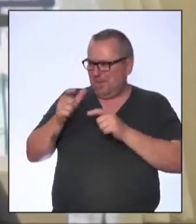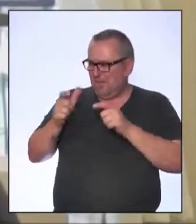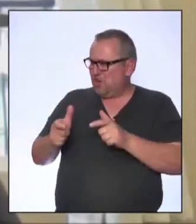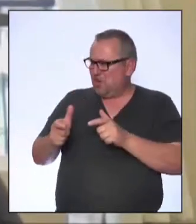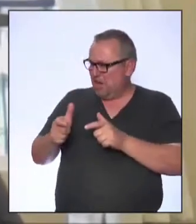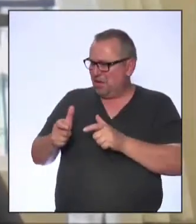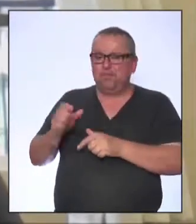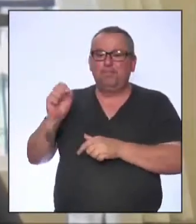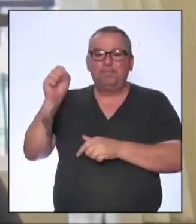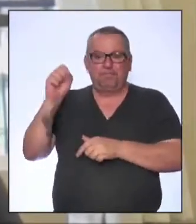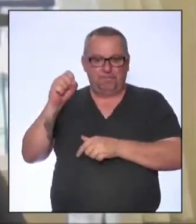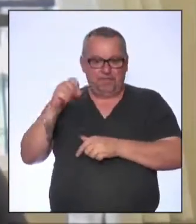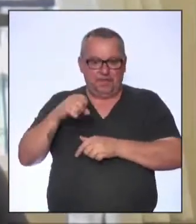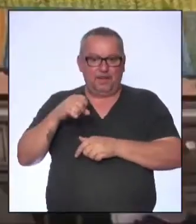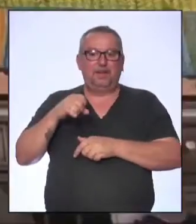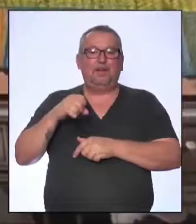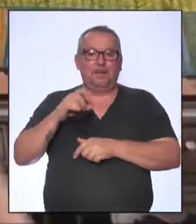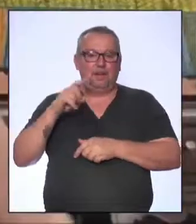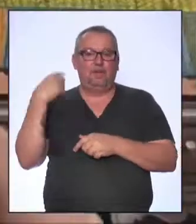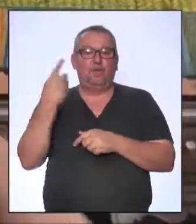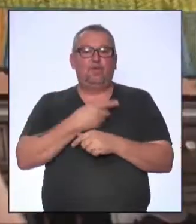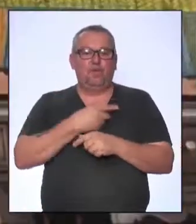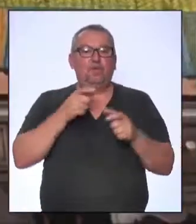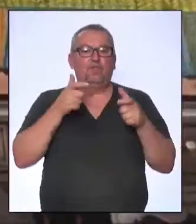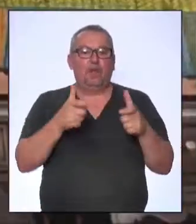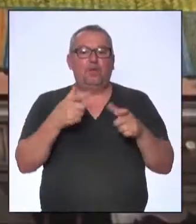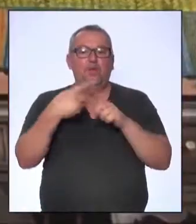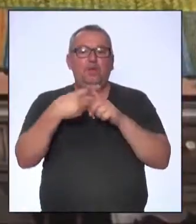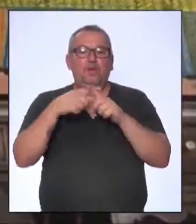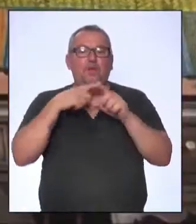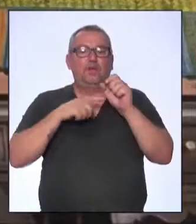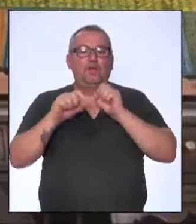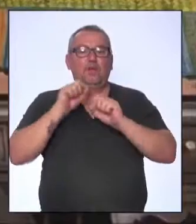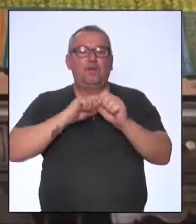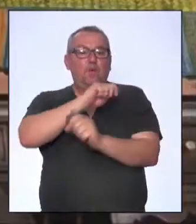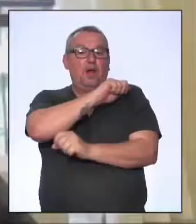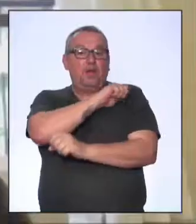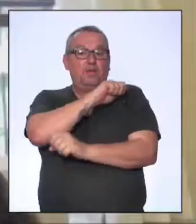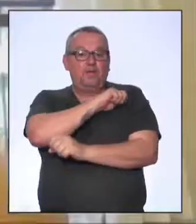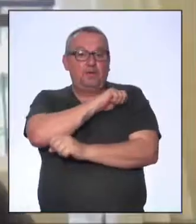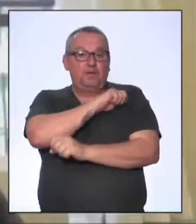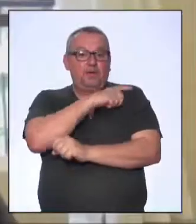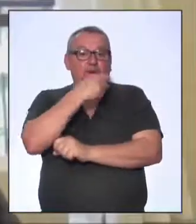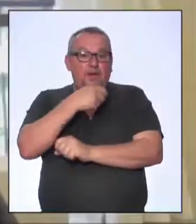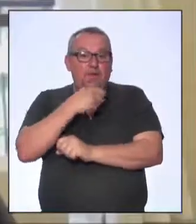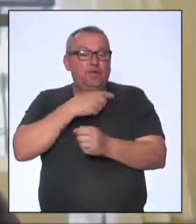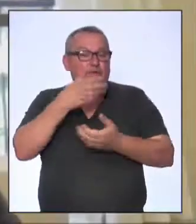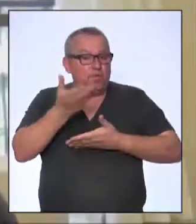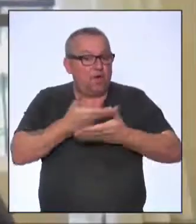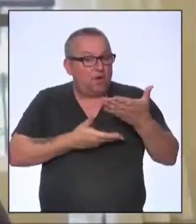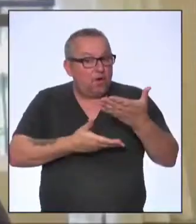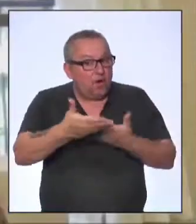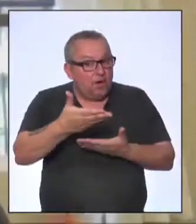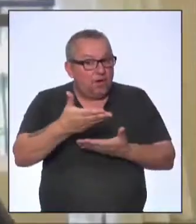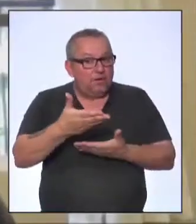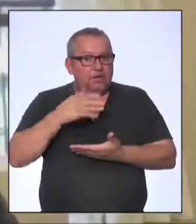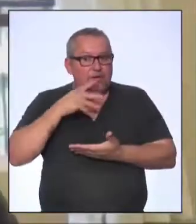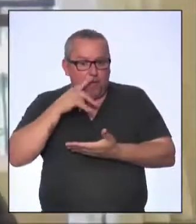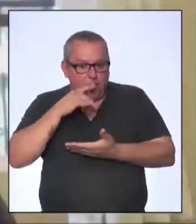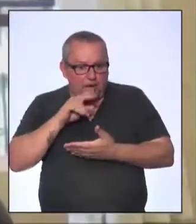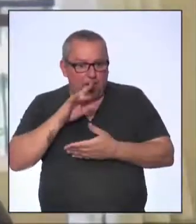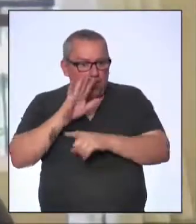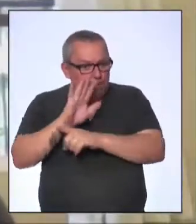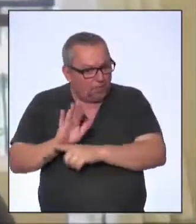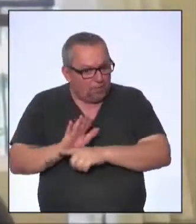Sim, nós somos chato, porque nós estamos com um aluno aqui que precisa de uma troca. Pai, vamos